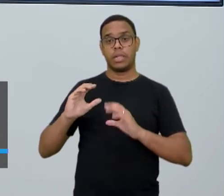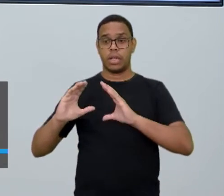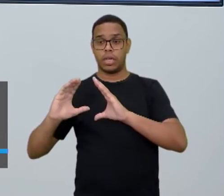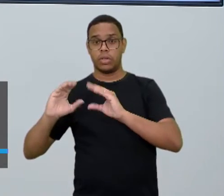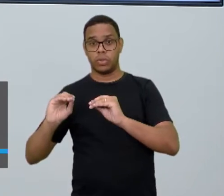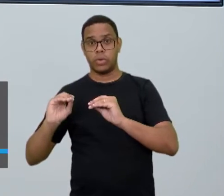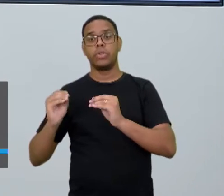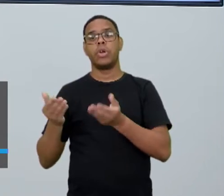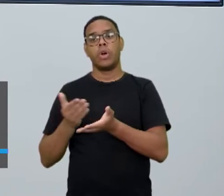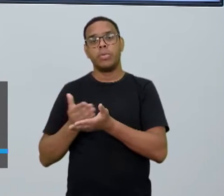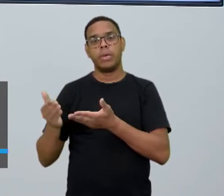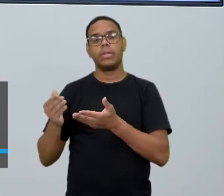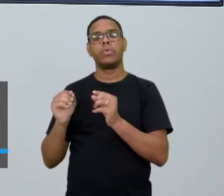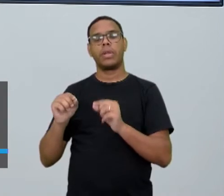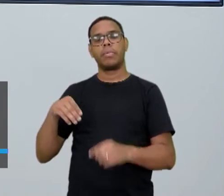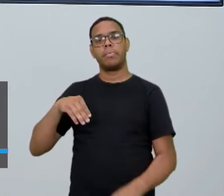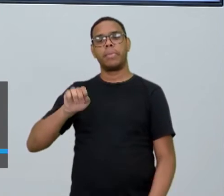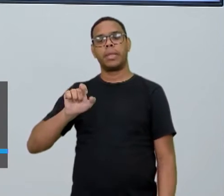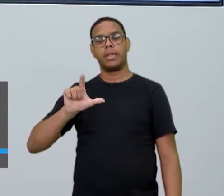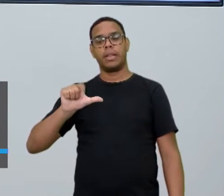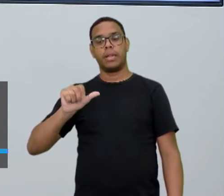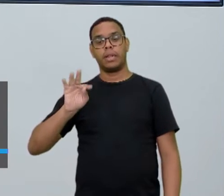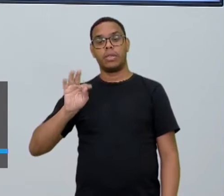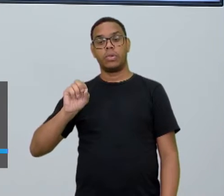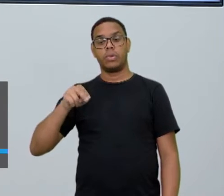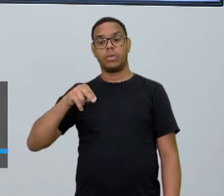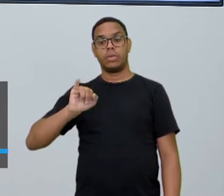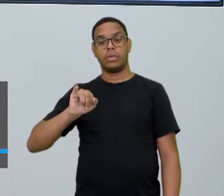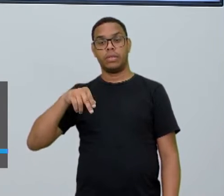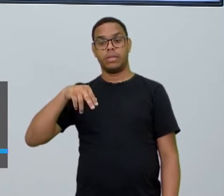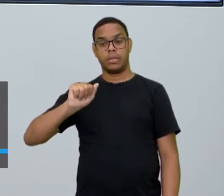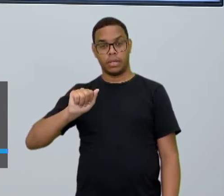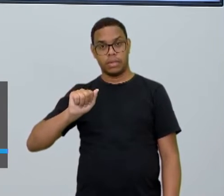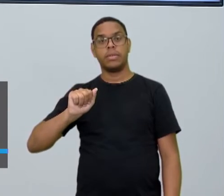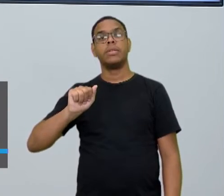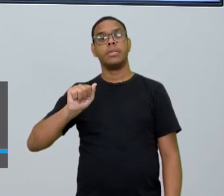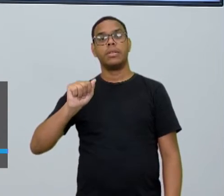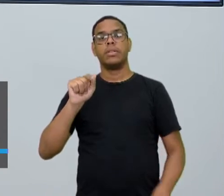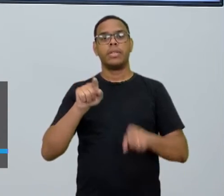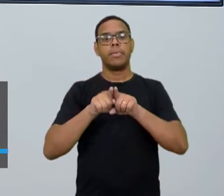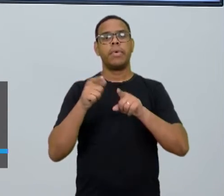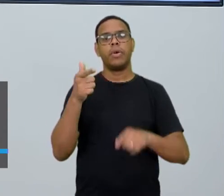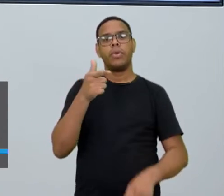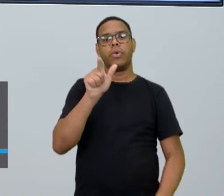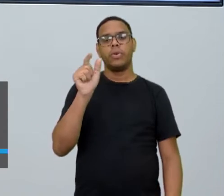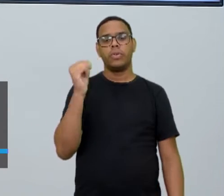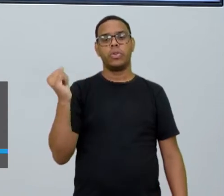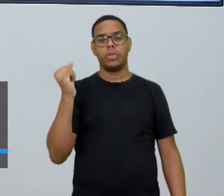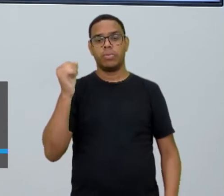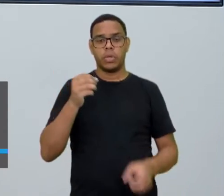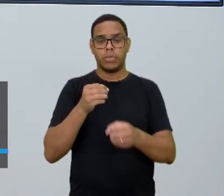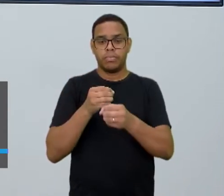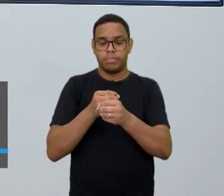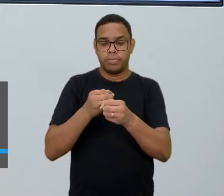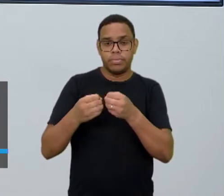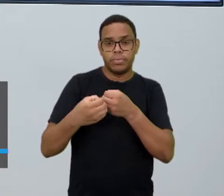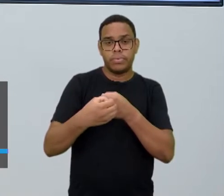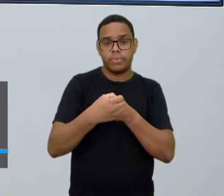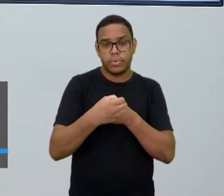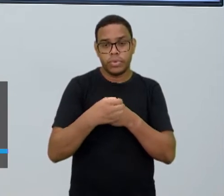noite pela ação da melatonina. E um outro fator também que é importante é das nossas células aqui, olha,